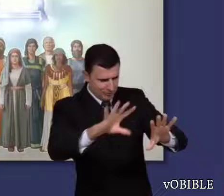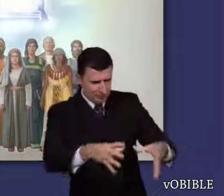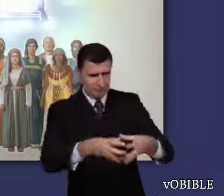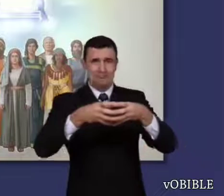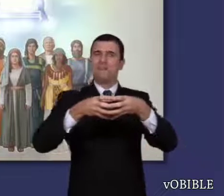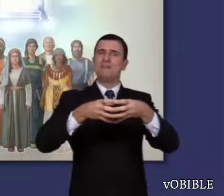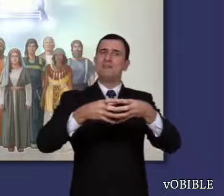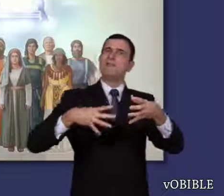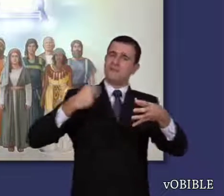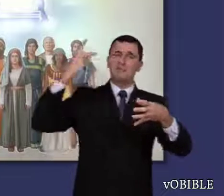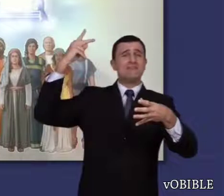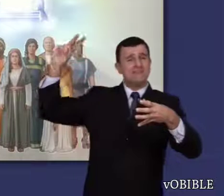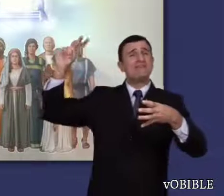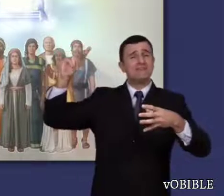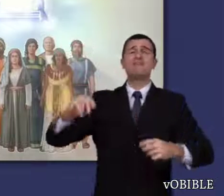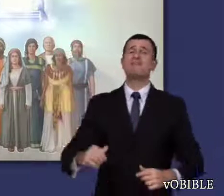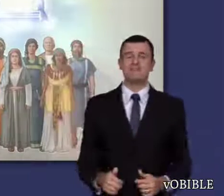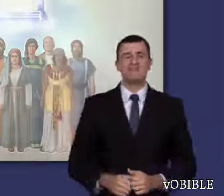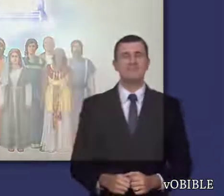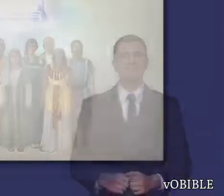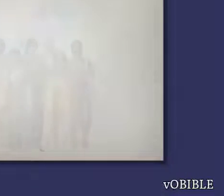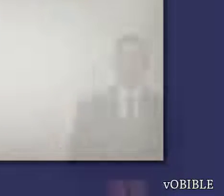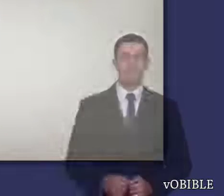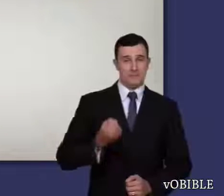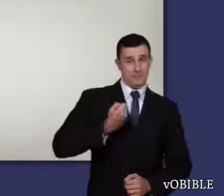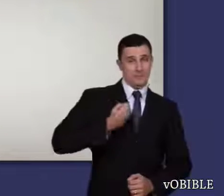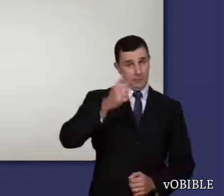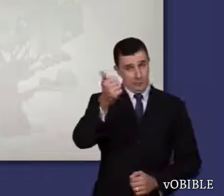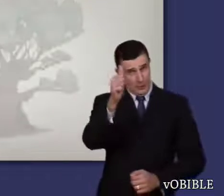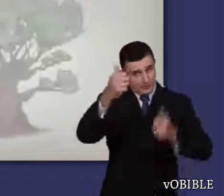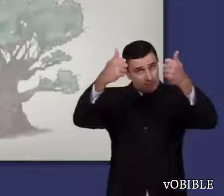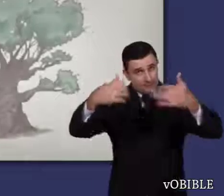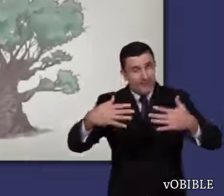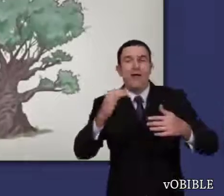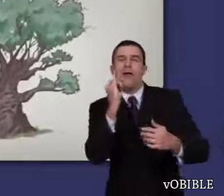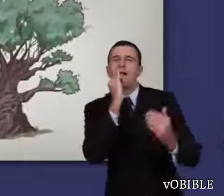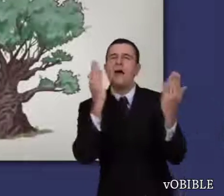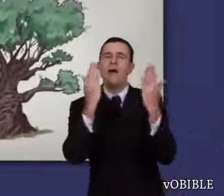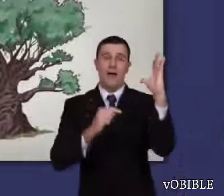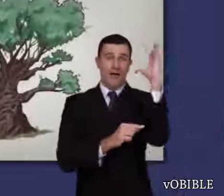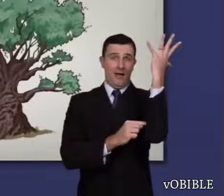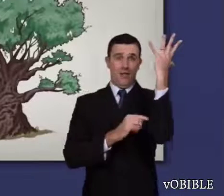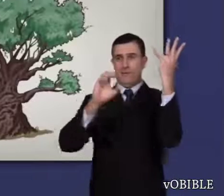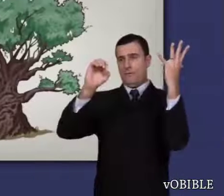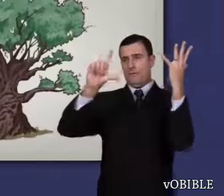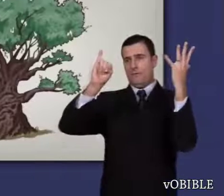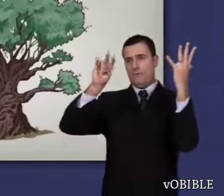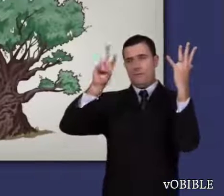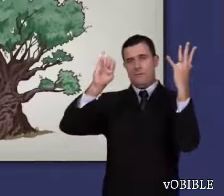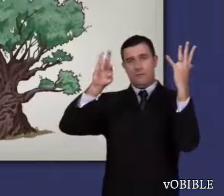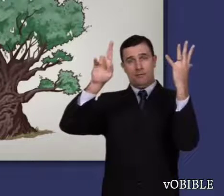não importa a sua nacionalidade. No capítulo 11, Paulo usa a ilustração de uma